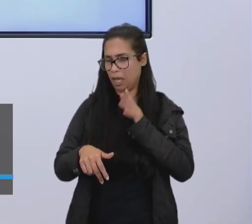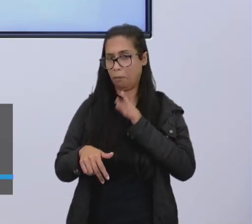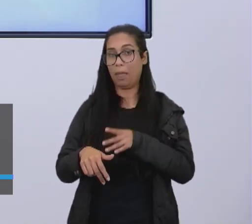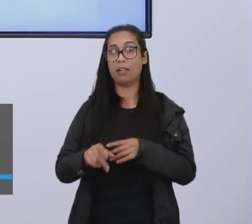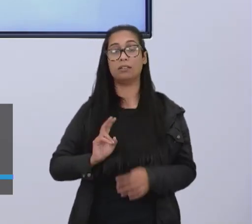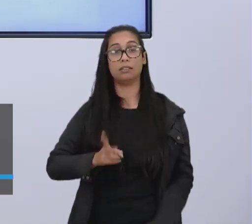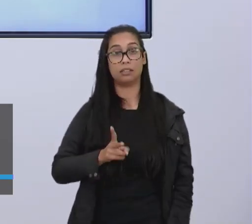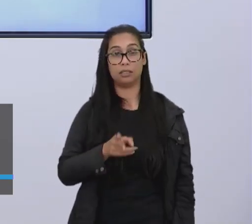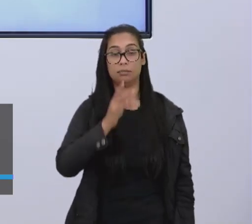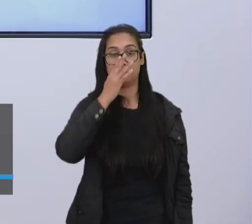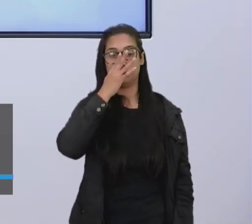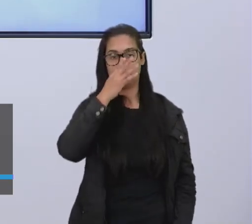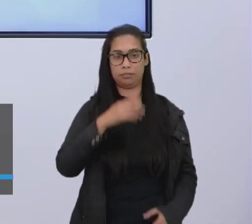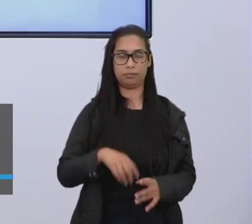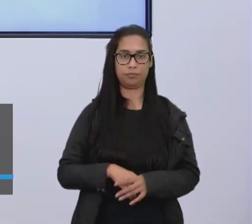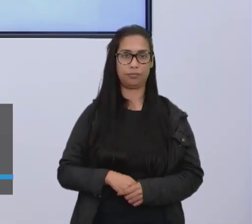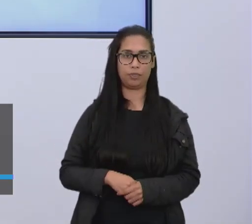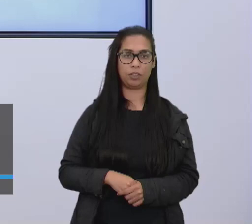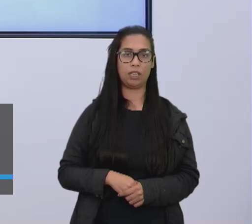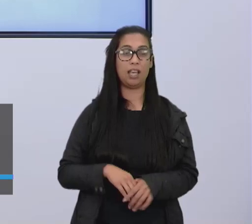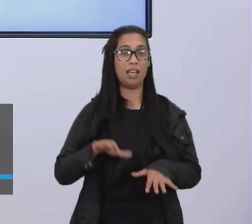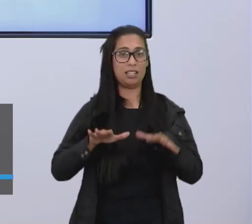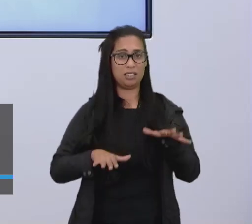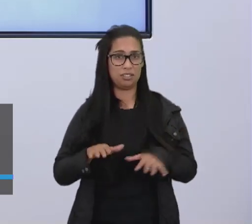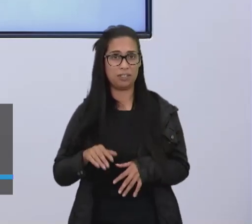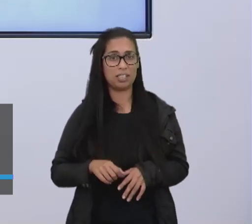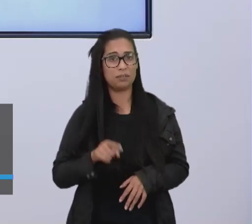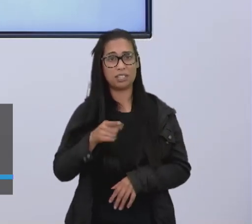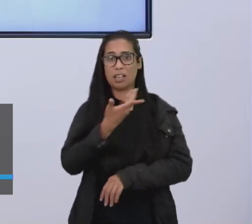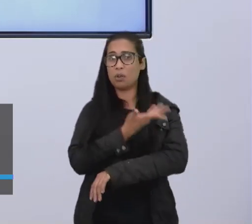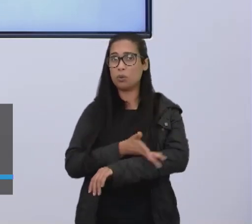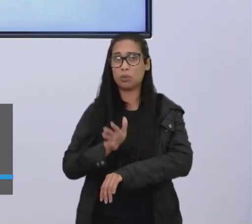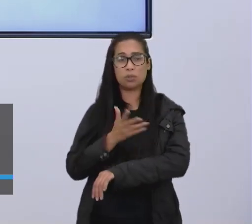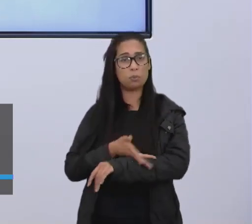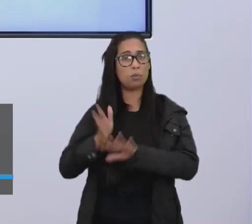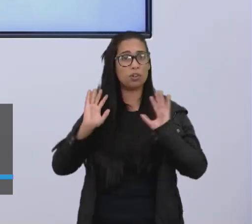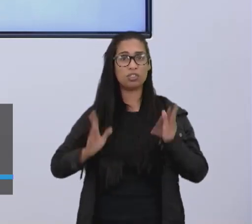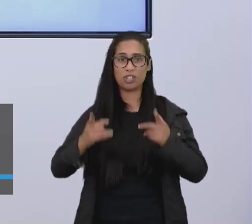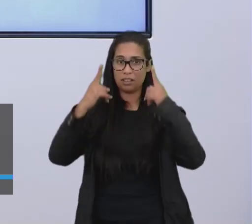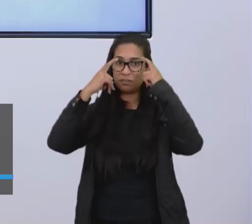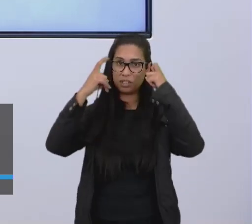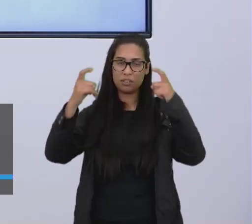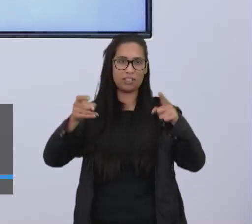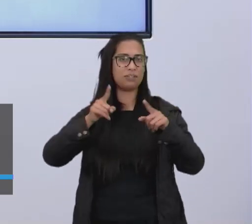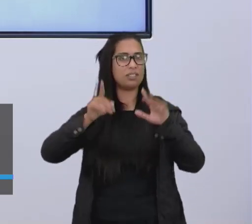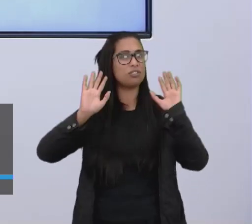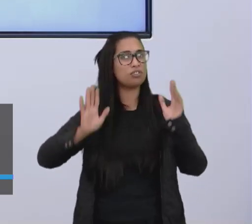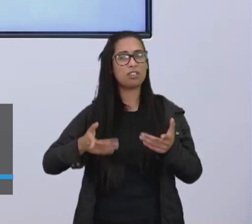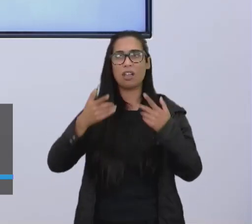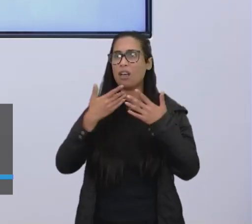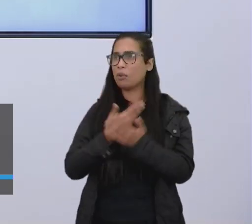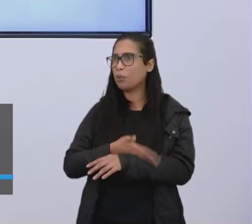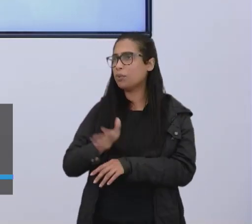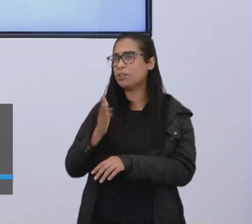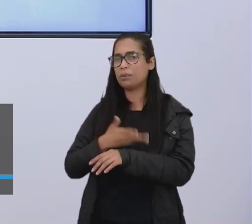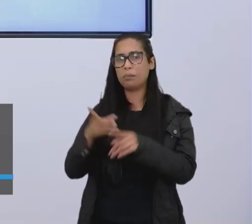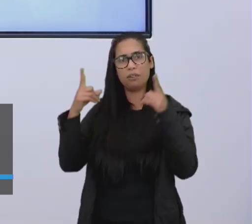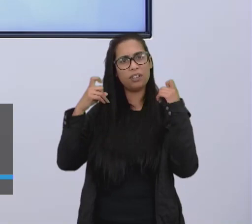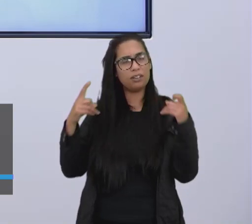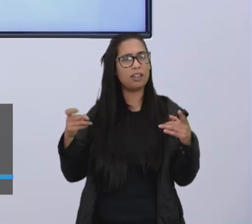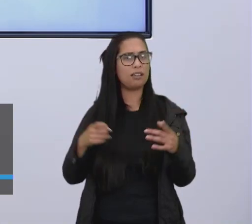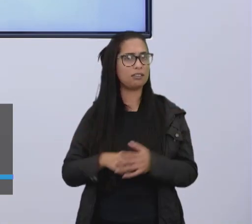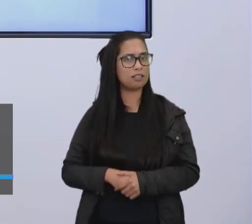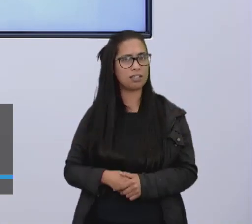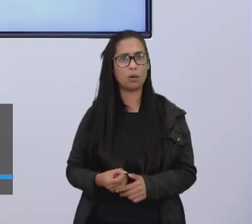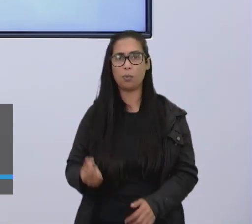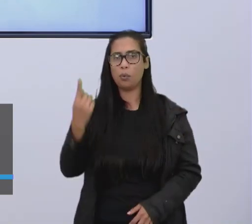Quando alguém vai falar com você, você tá tão acostumado com a violência, e a violência foi a única relação que você teve com as